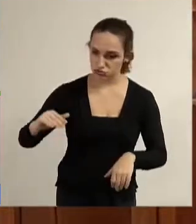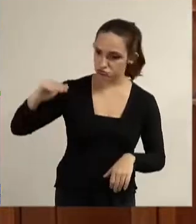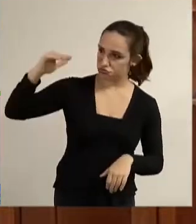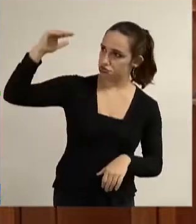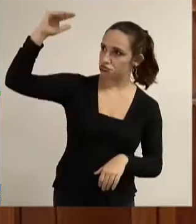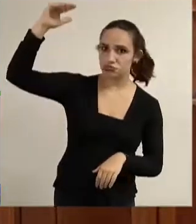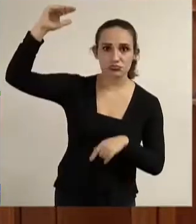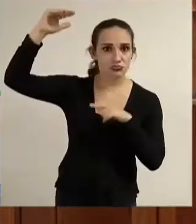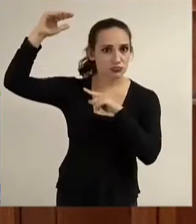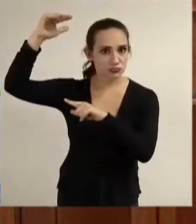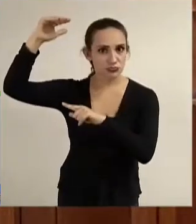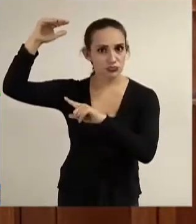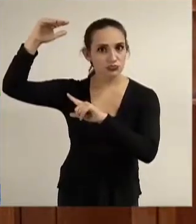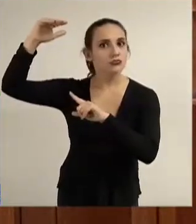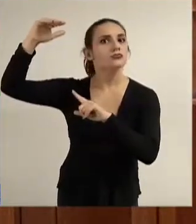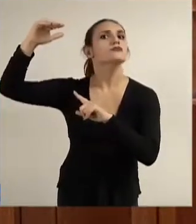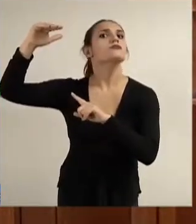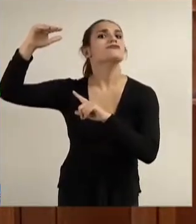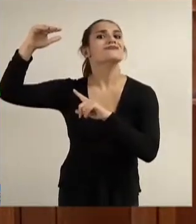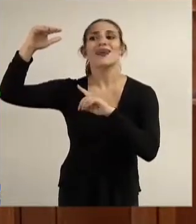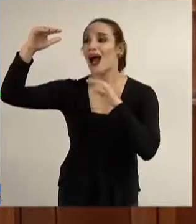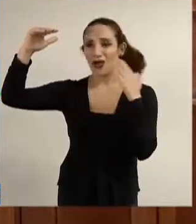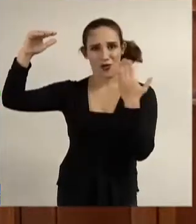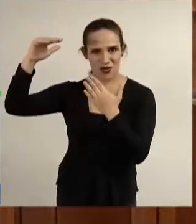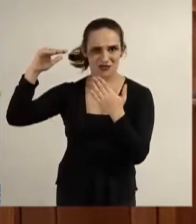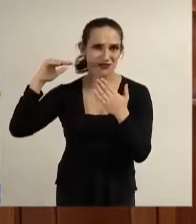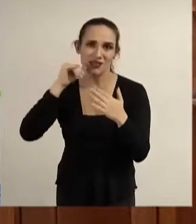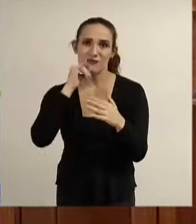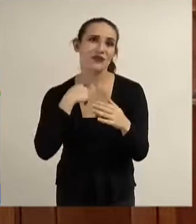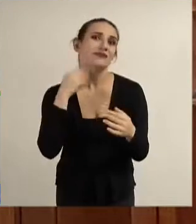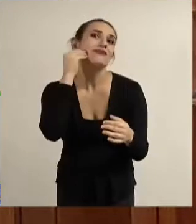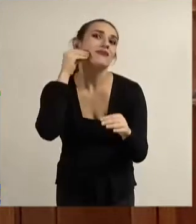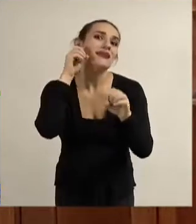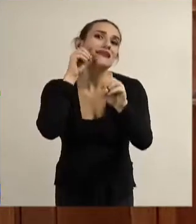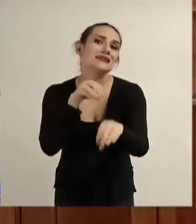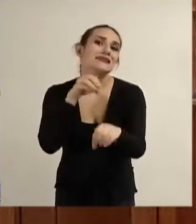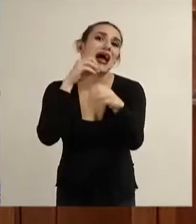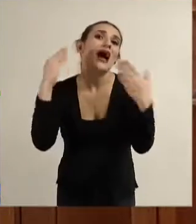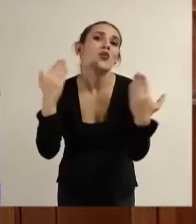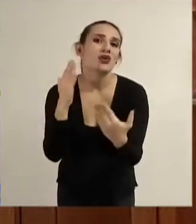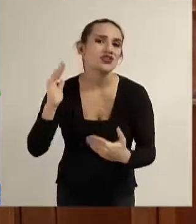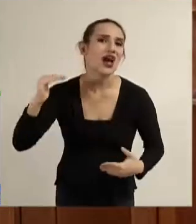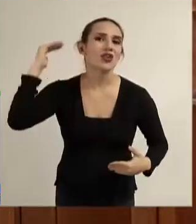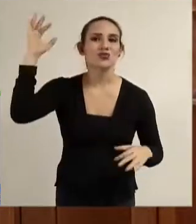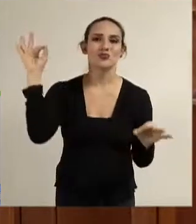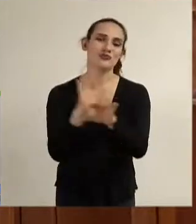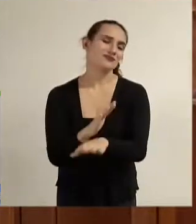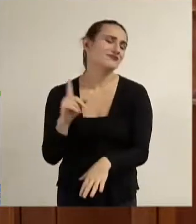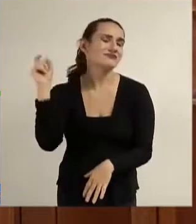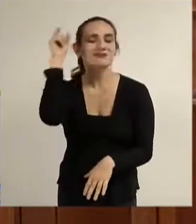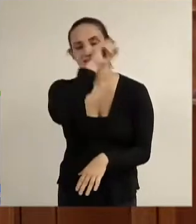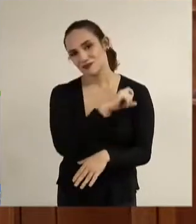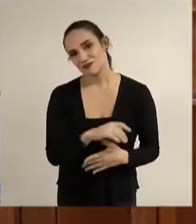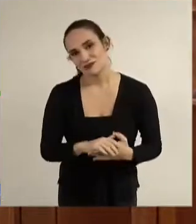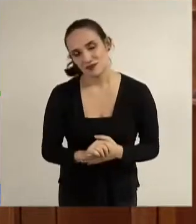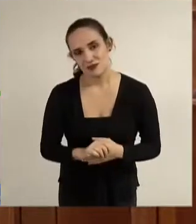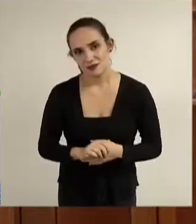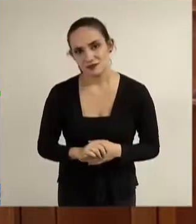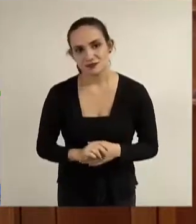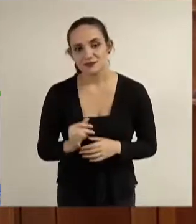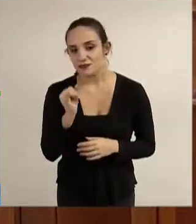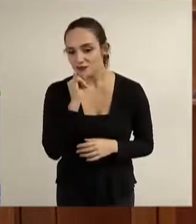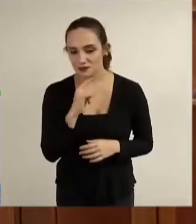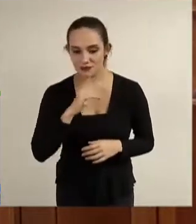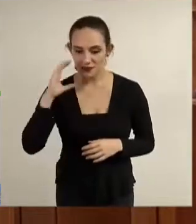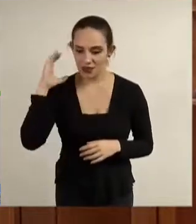a parte da Vossa Excelência, o adulto tem dificuldade. Quando a gente olha sobre a questão dos crimes sexuais,